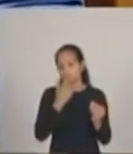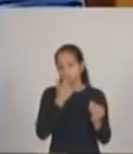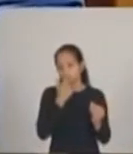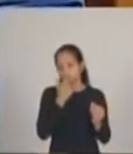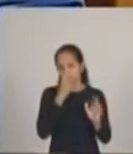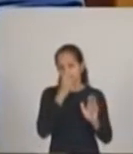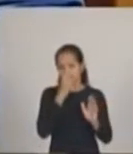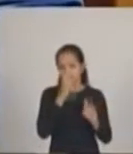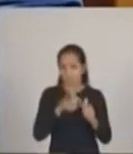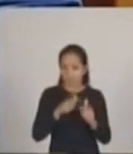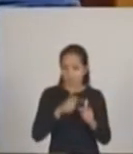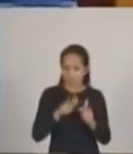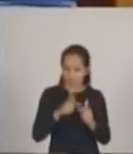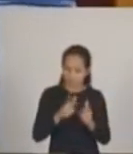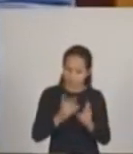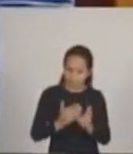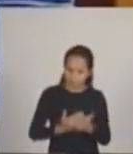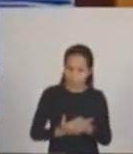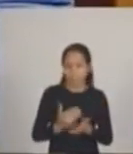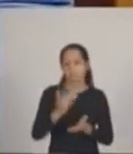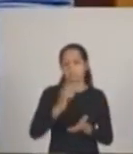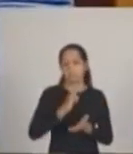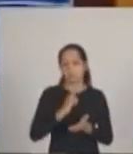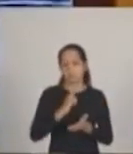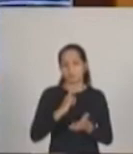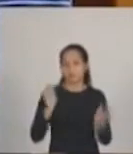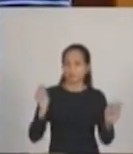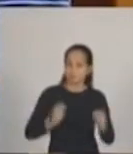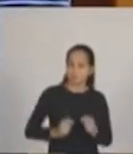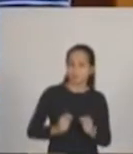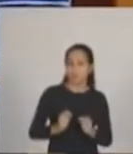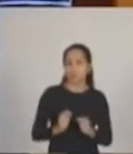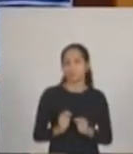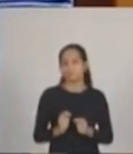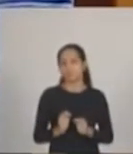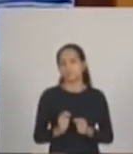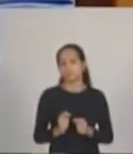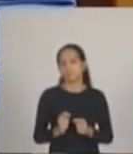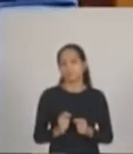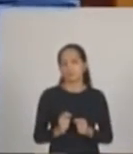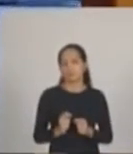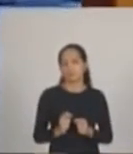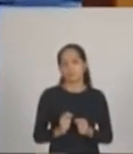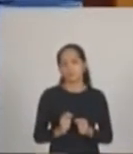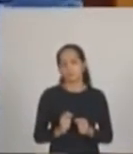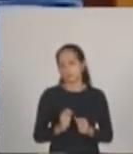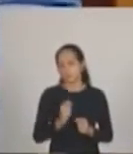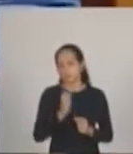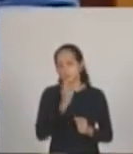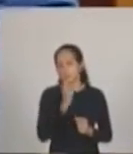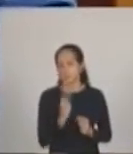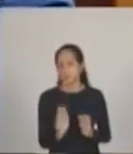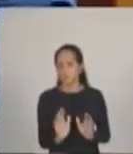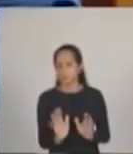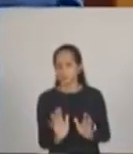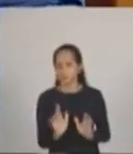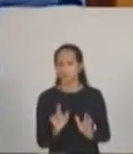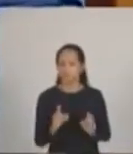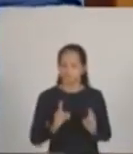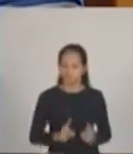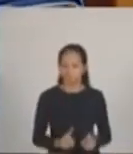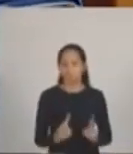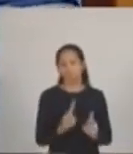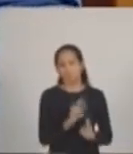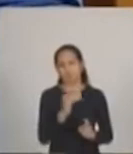esse problema de iniciativa, se ele pudesse sancionar. No entanto, ele não o fez, então a gente vai continuar